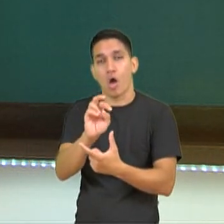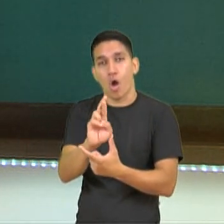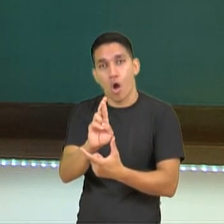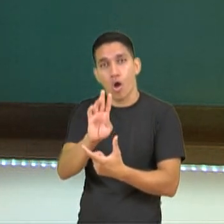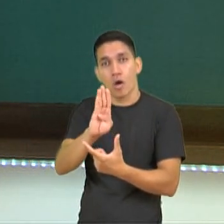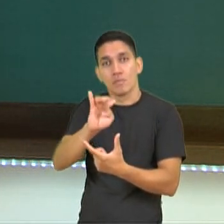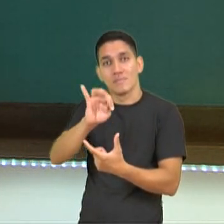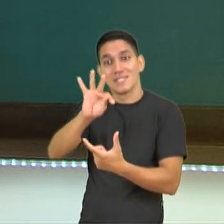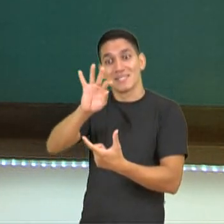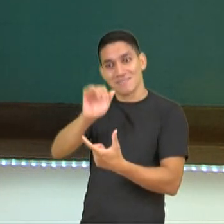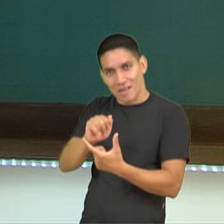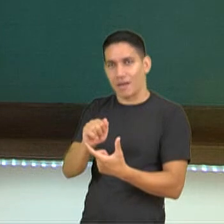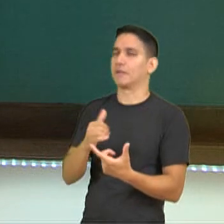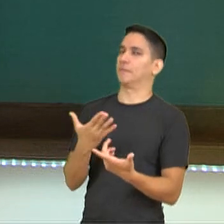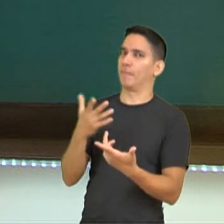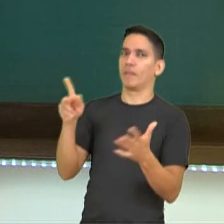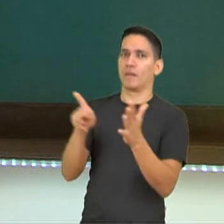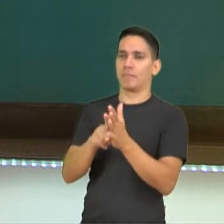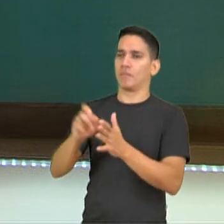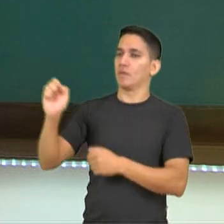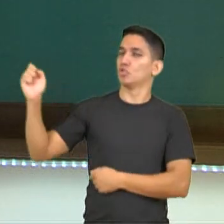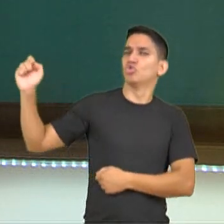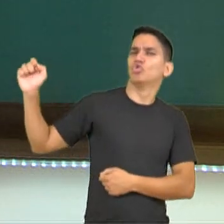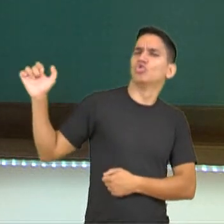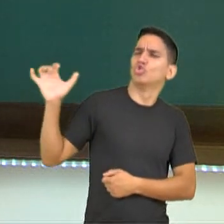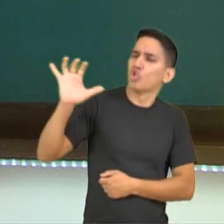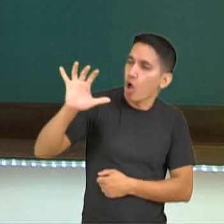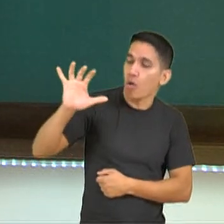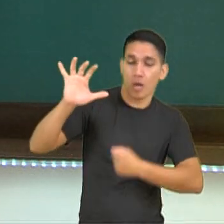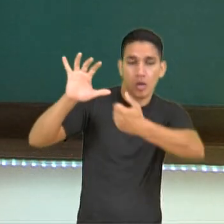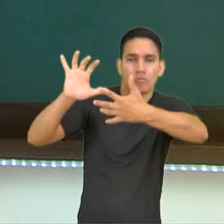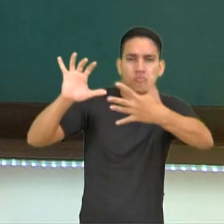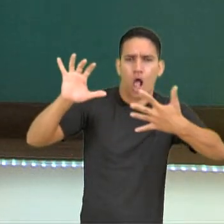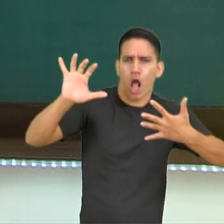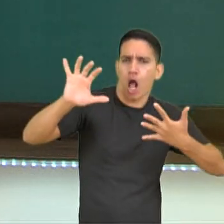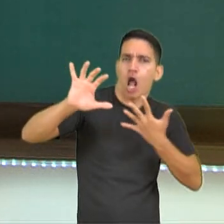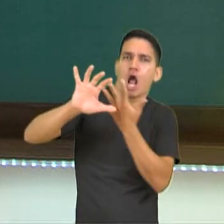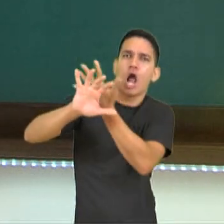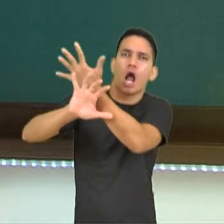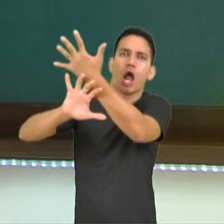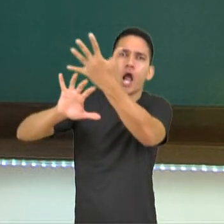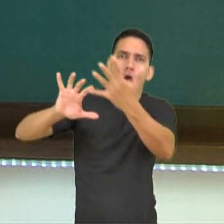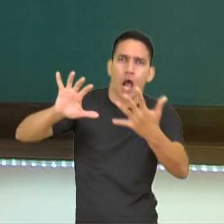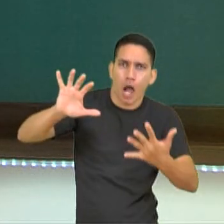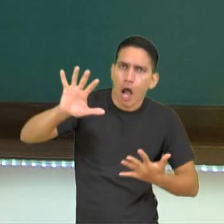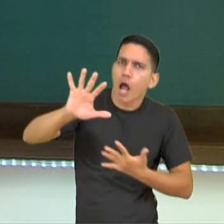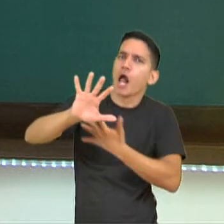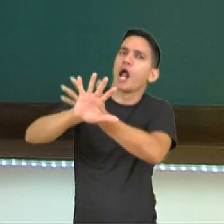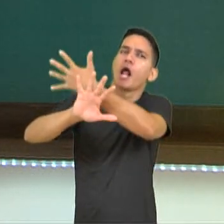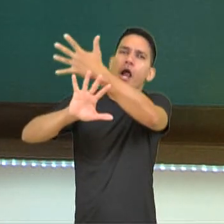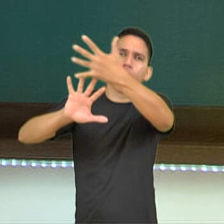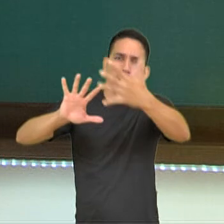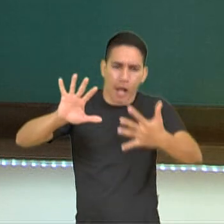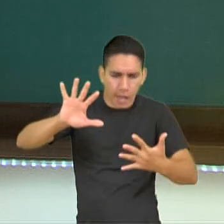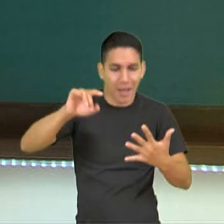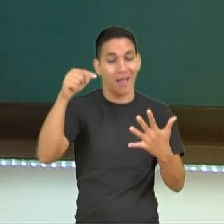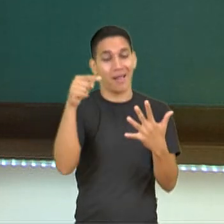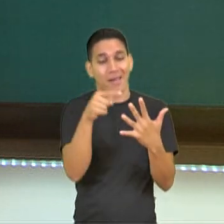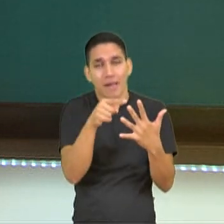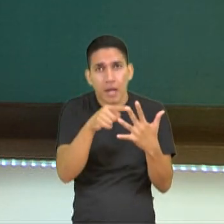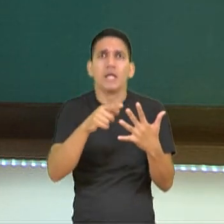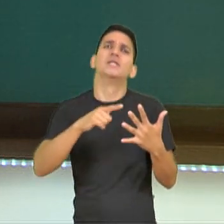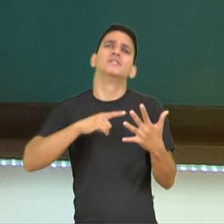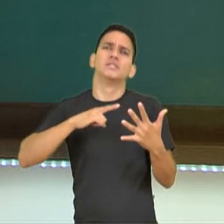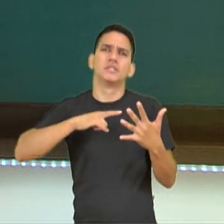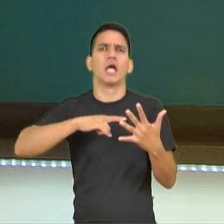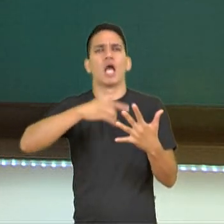dos planetas em torno do Sol, ou seja, a volta que eles dão. E a Terra tem uma órbita. E qual é a